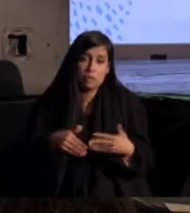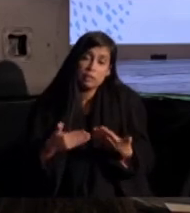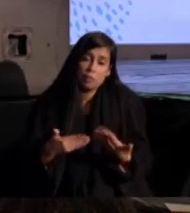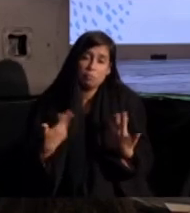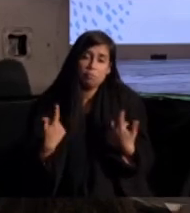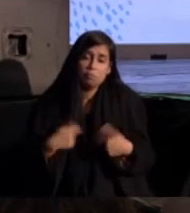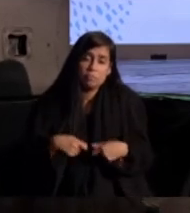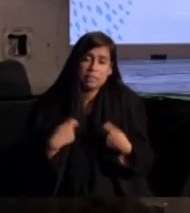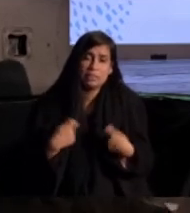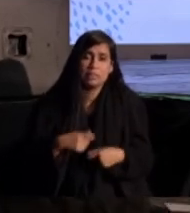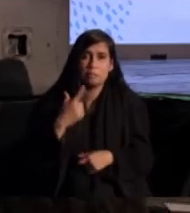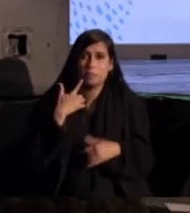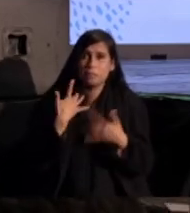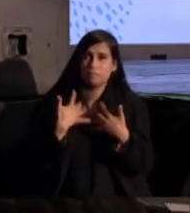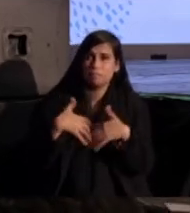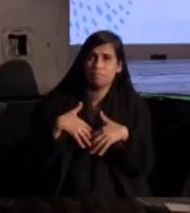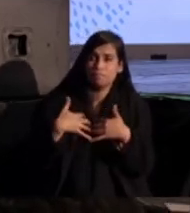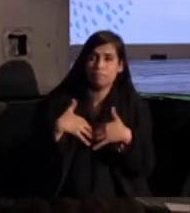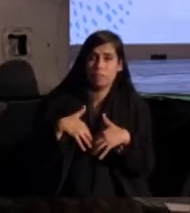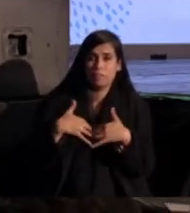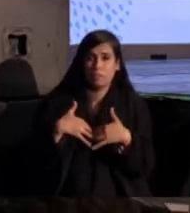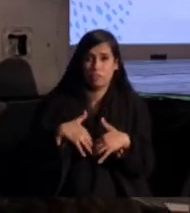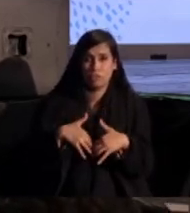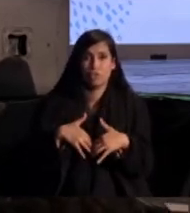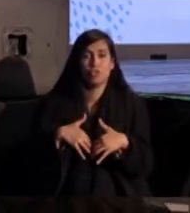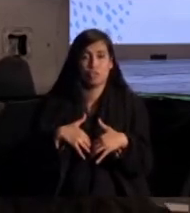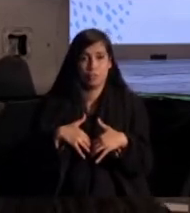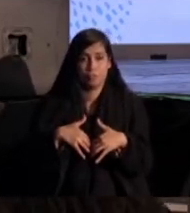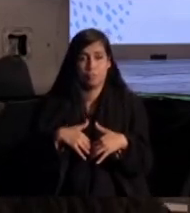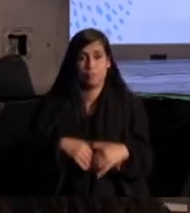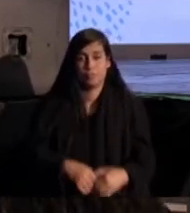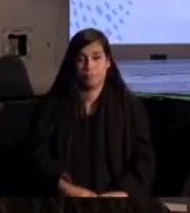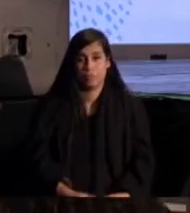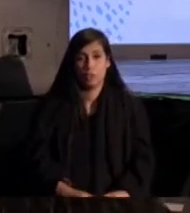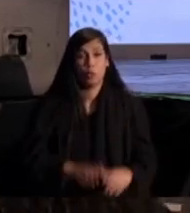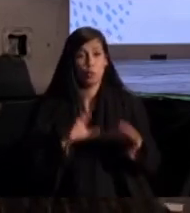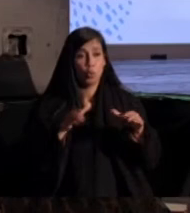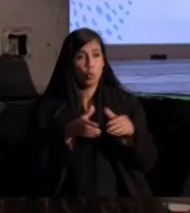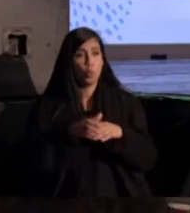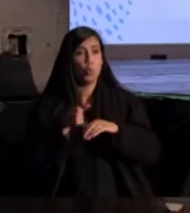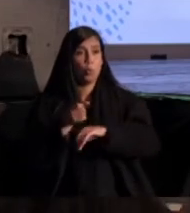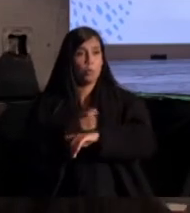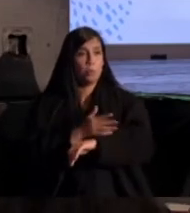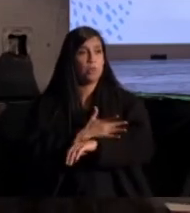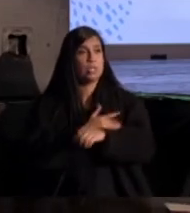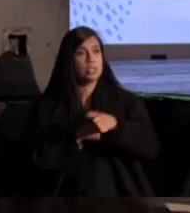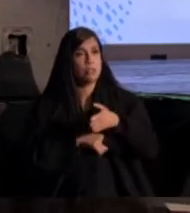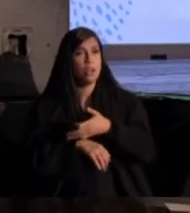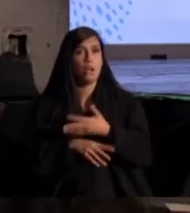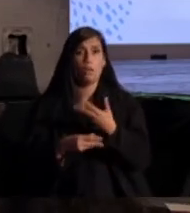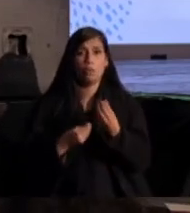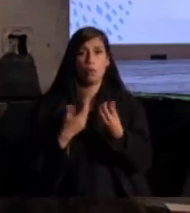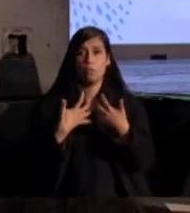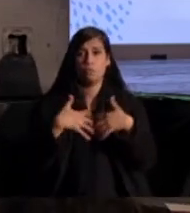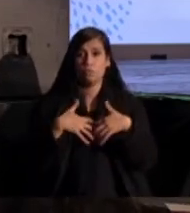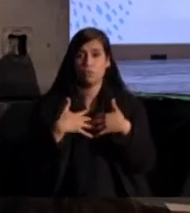que nos liga uns aos outros, os grupos, as perspectivas afetivas, né? Essa questão toda.